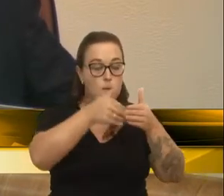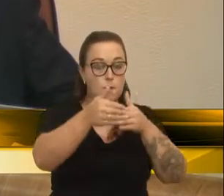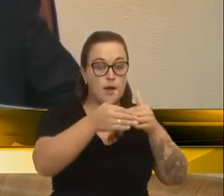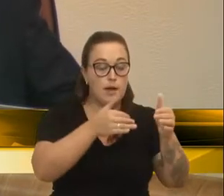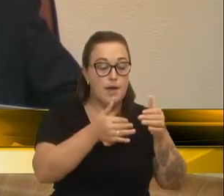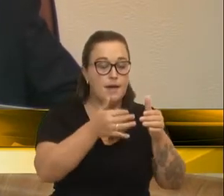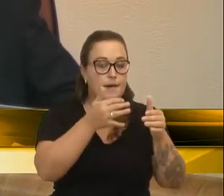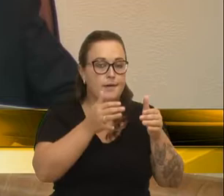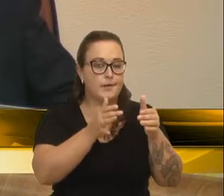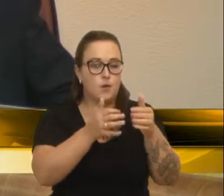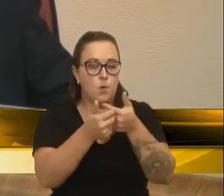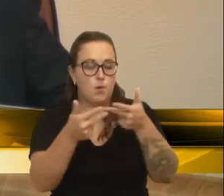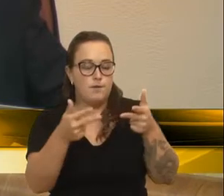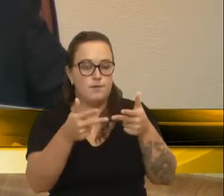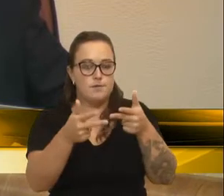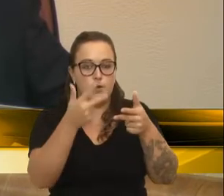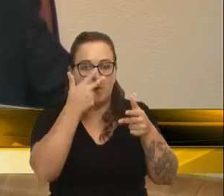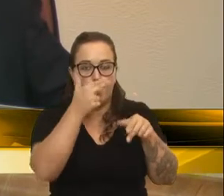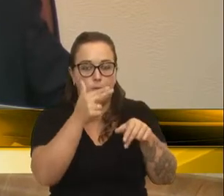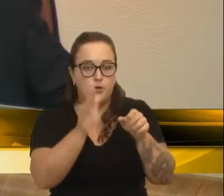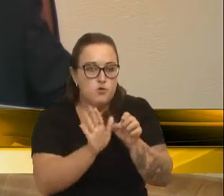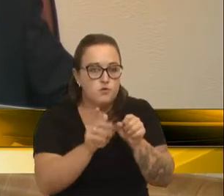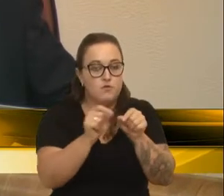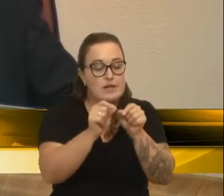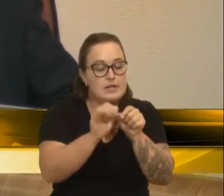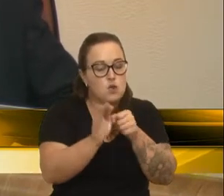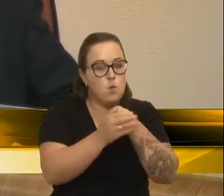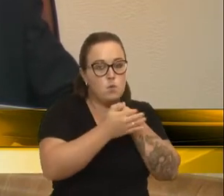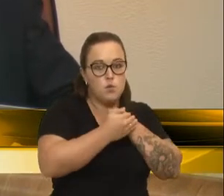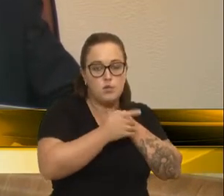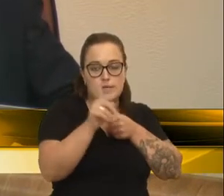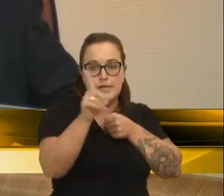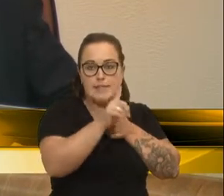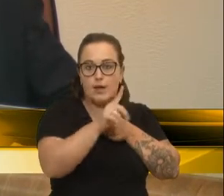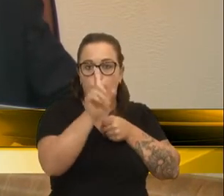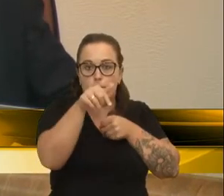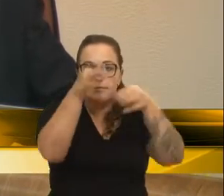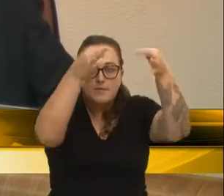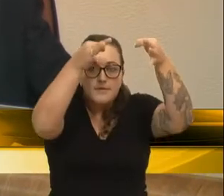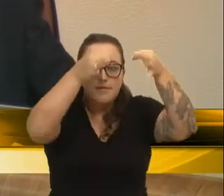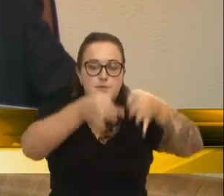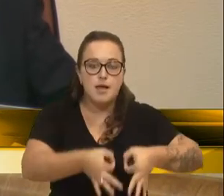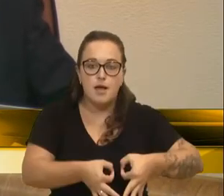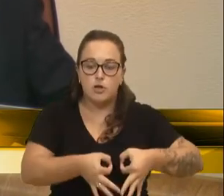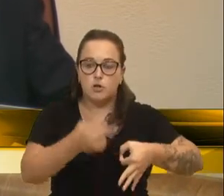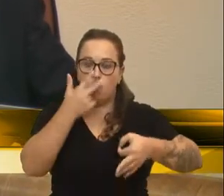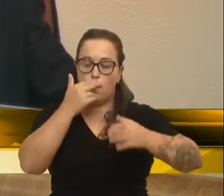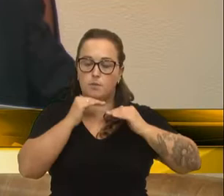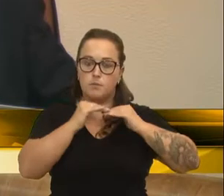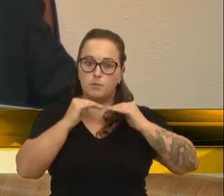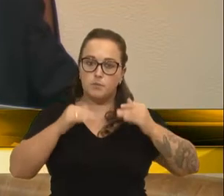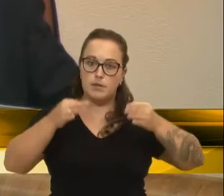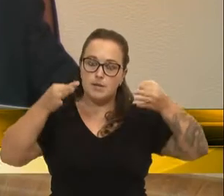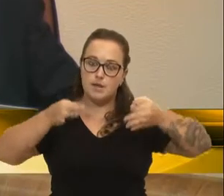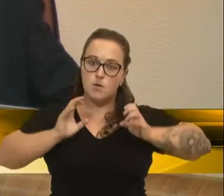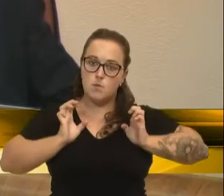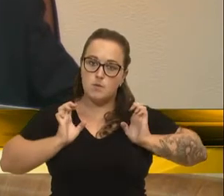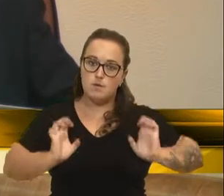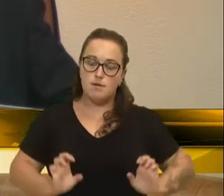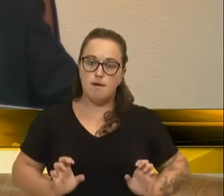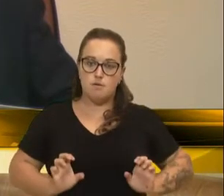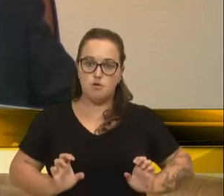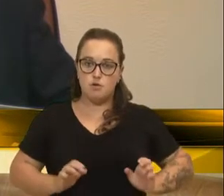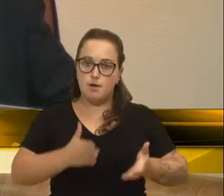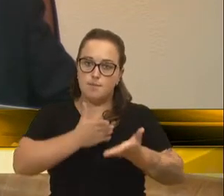omissão que viole os deveres de honestidade, imparcialidade, legalidade e lealdade